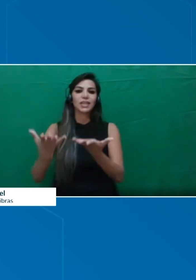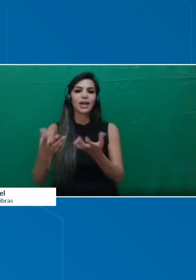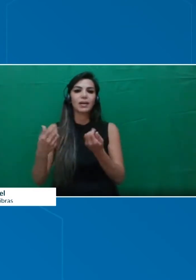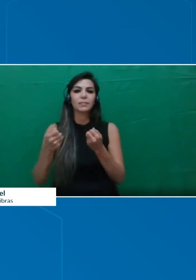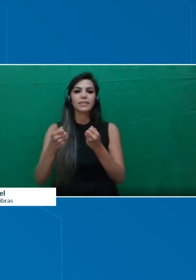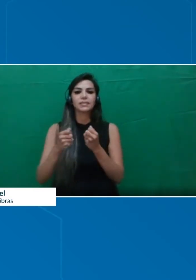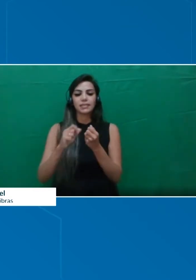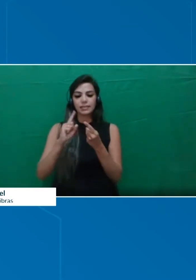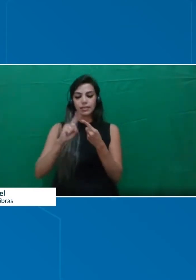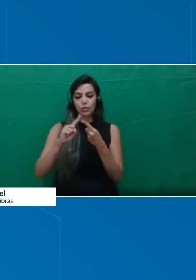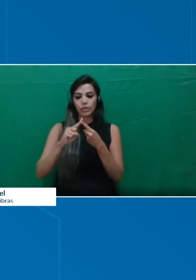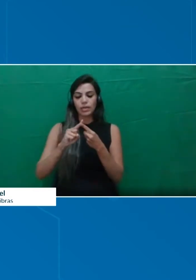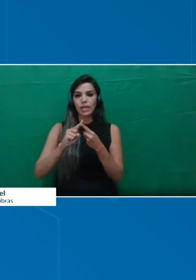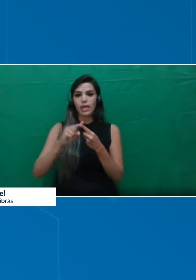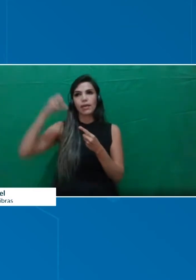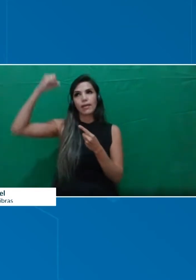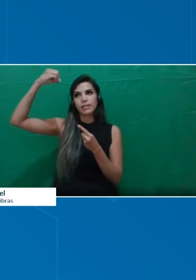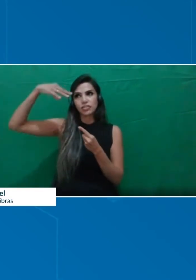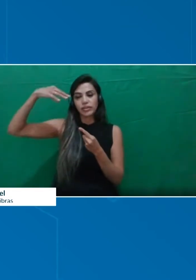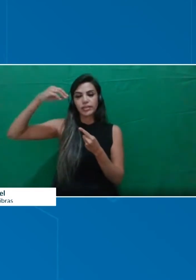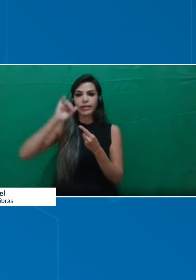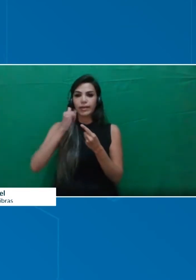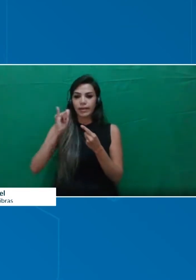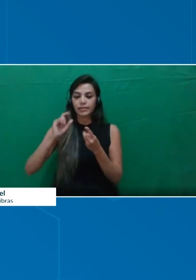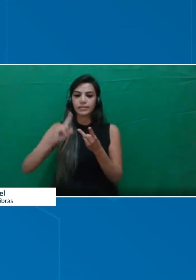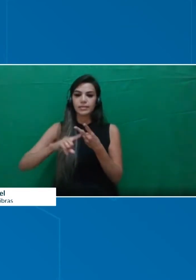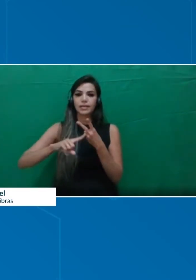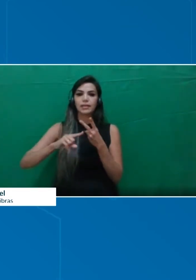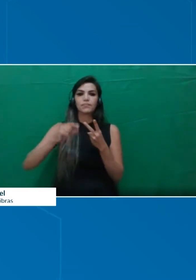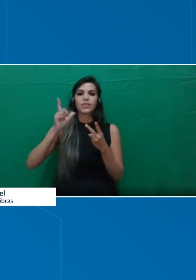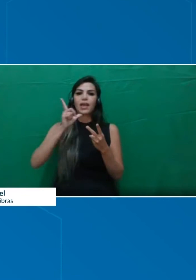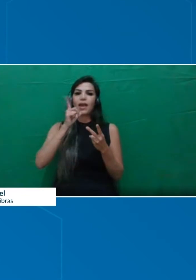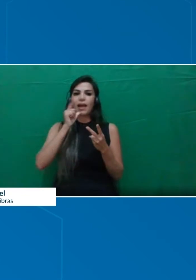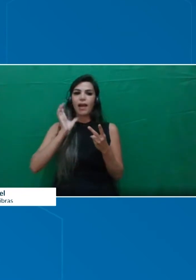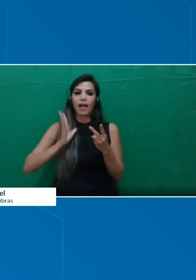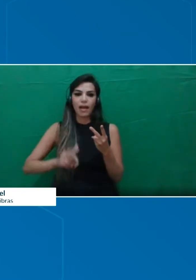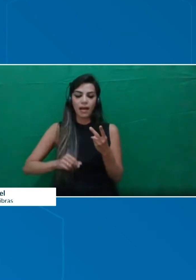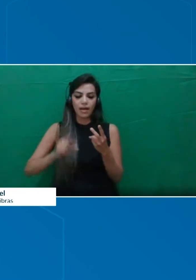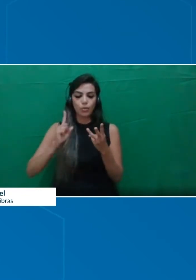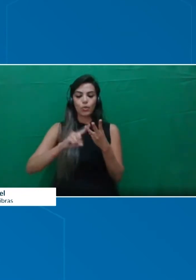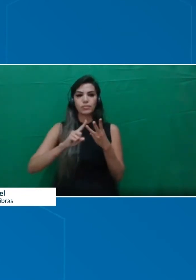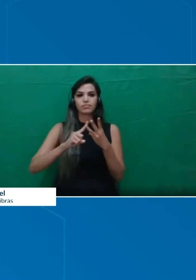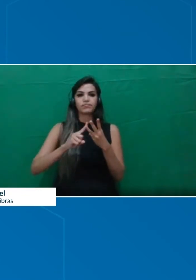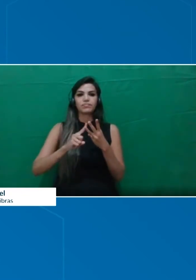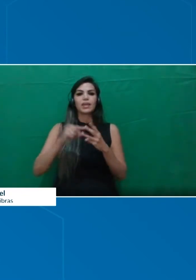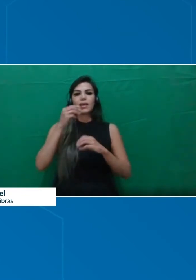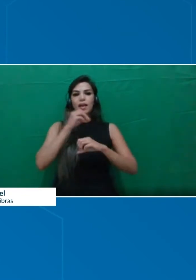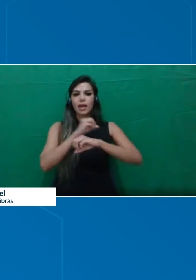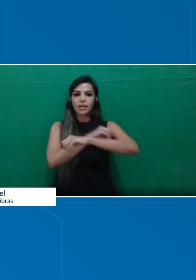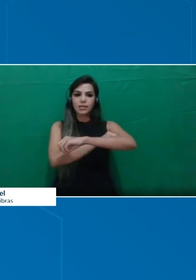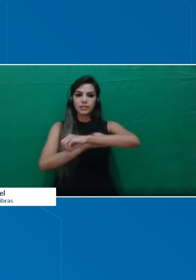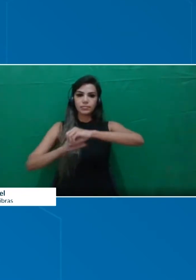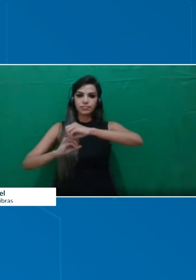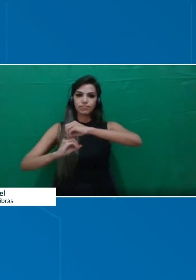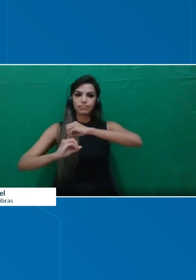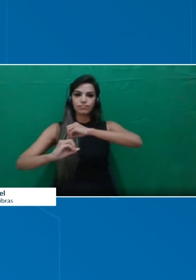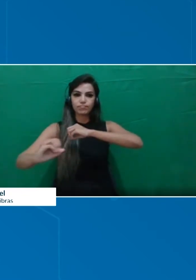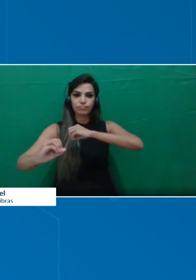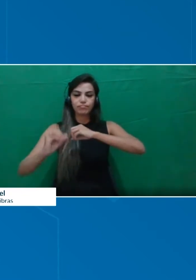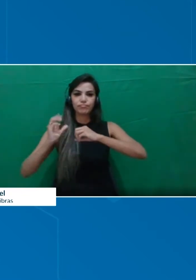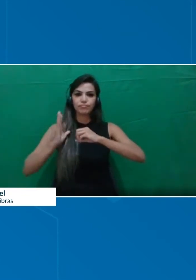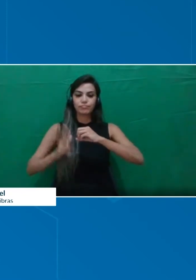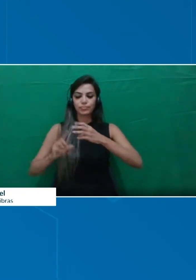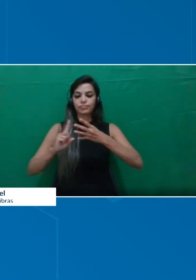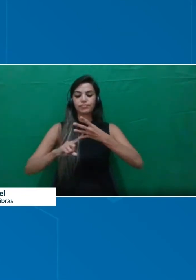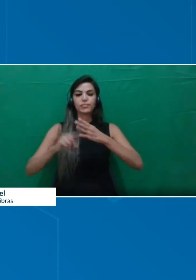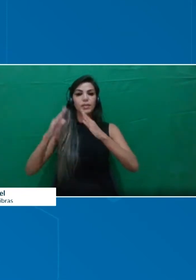energia elétrica, água tratada, saneamento e moradia. Eu incluo mais alguma coisa, né? Lógico,